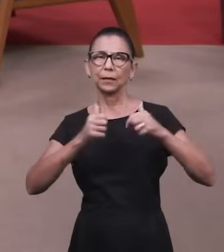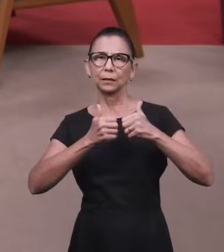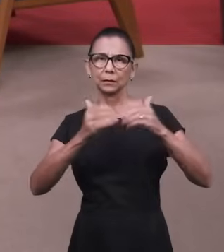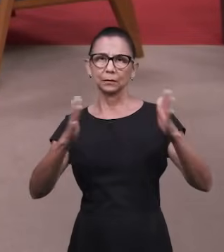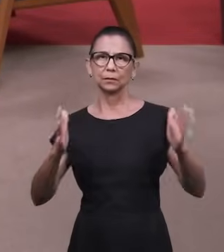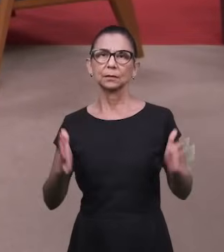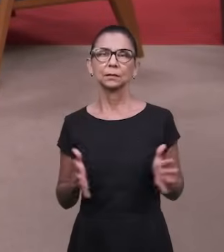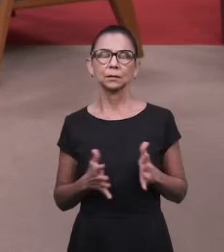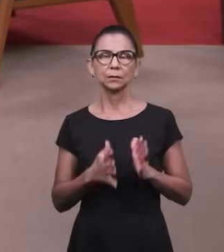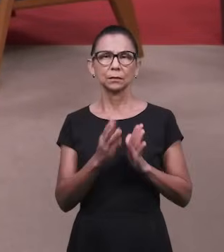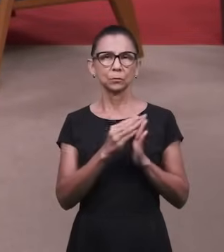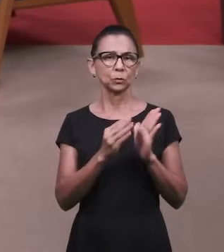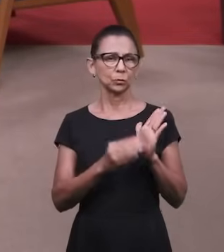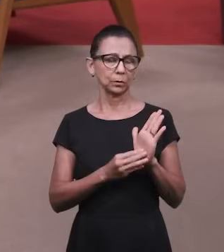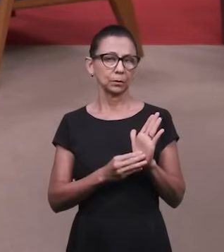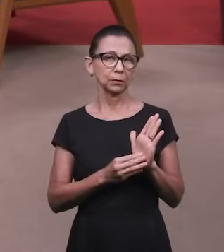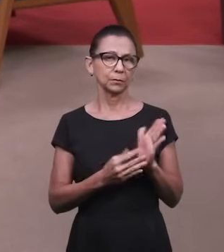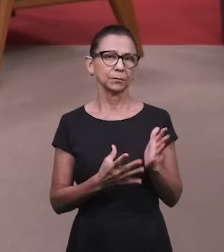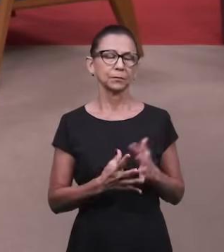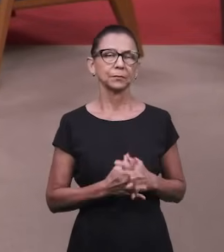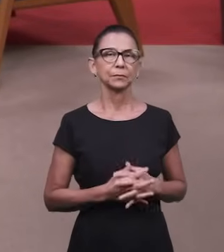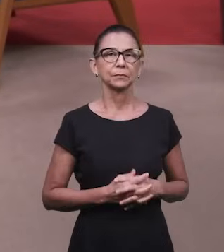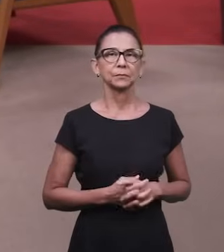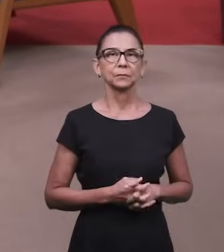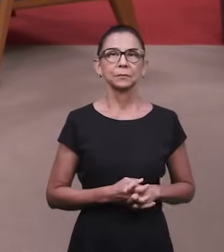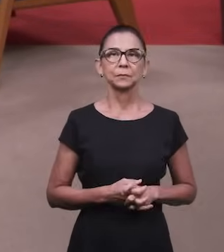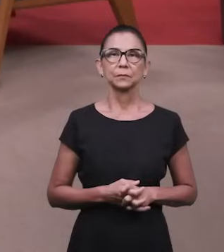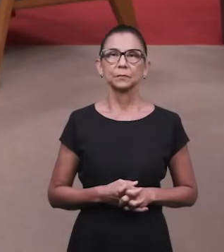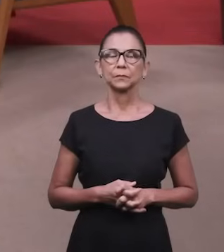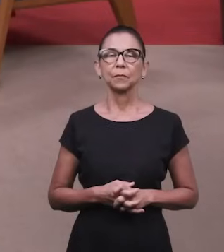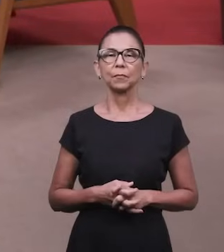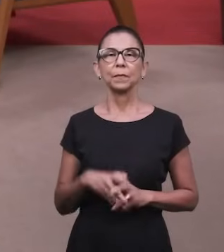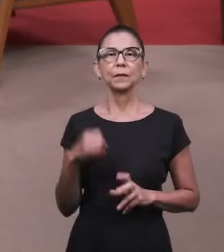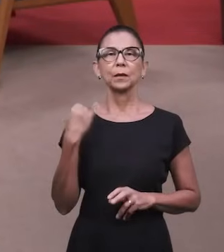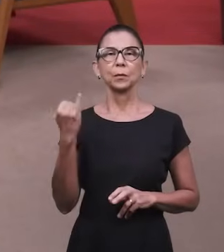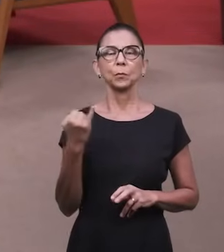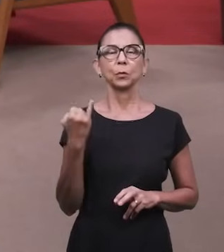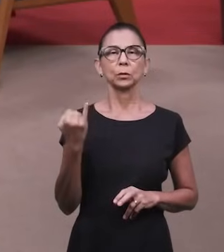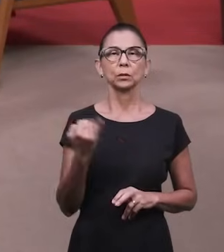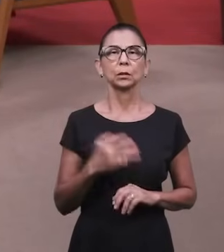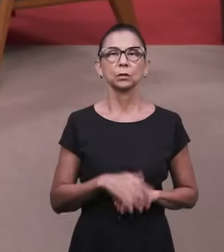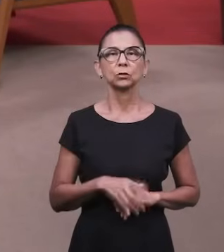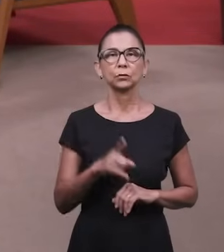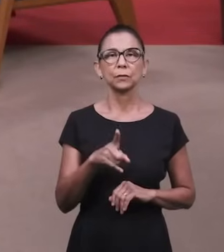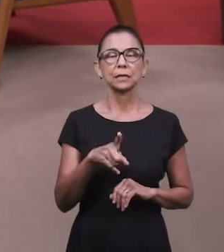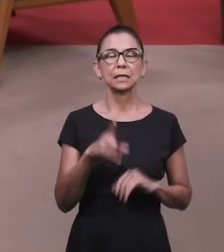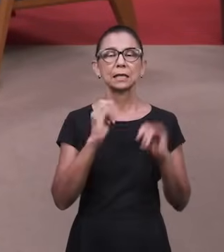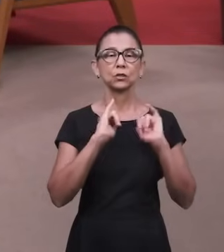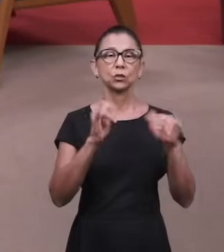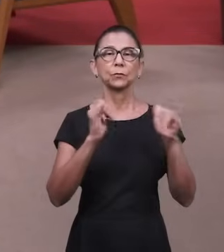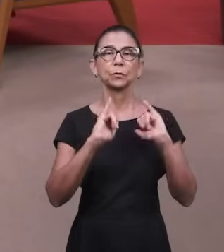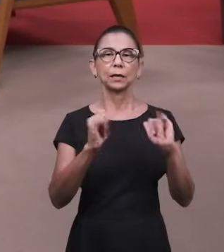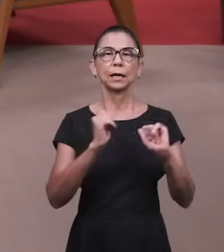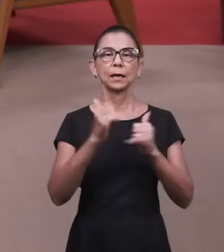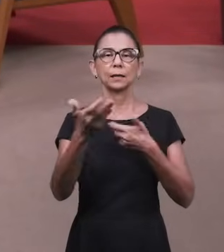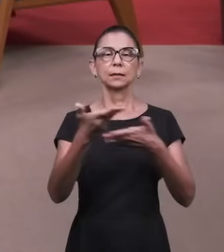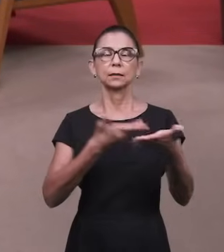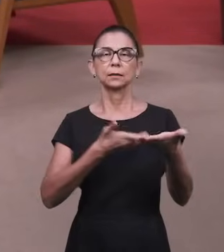também fale deste canal para o seu vizinho, para o seu amigo, para a pessoa do trabalho, né? Vamos lá, vamos